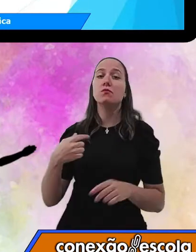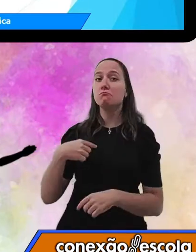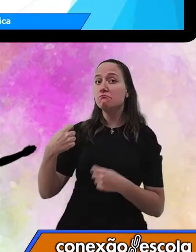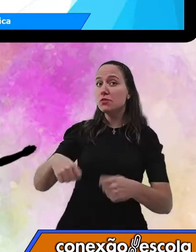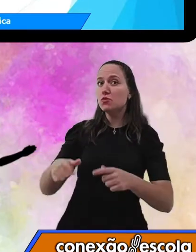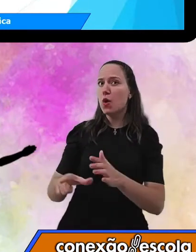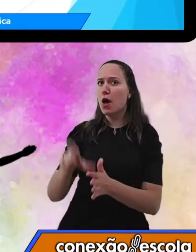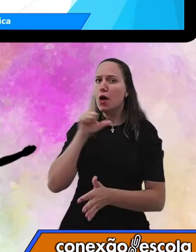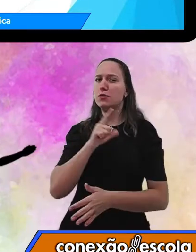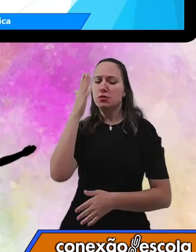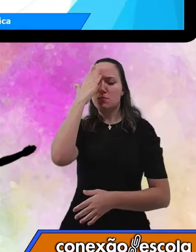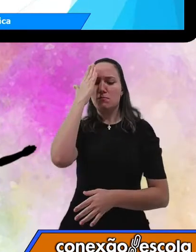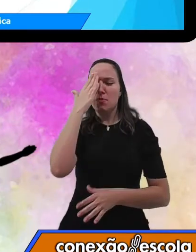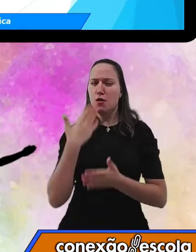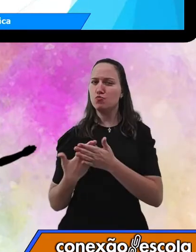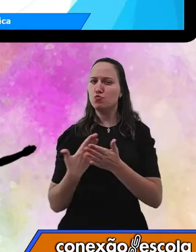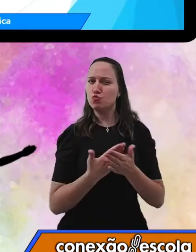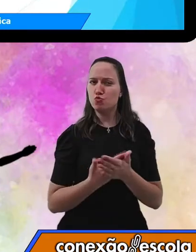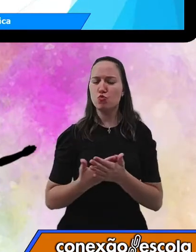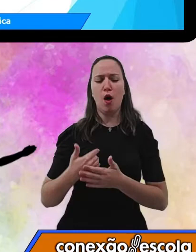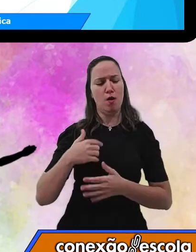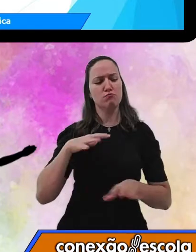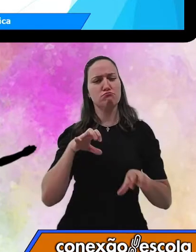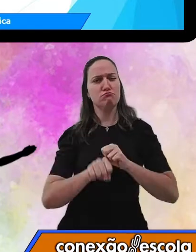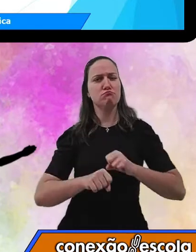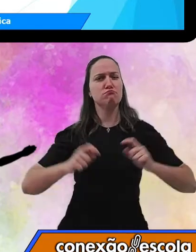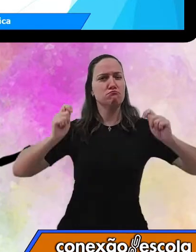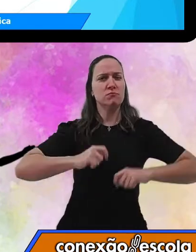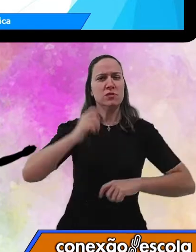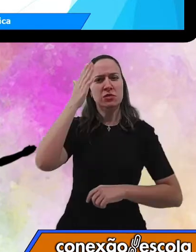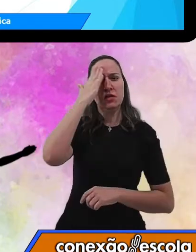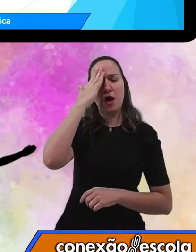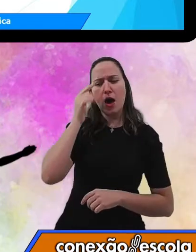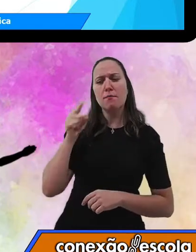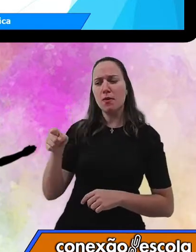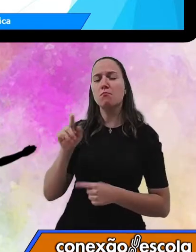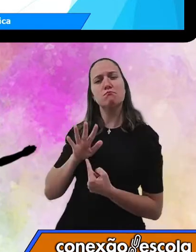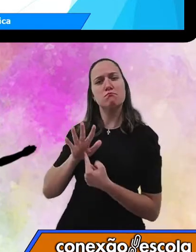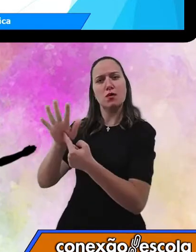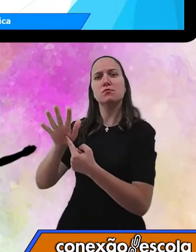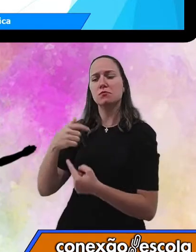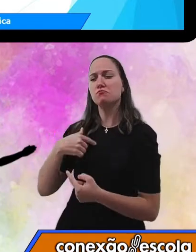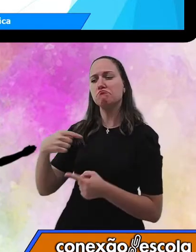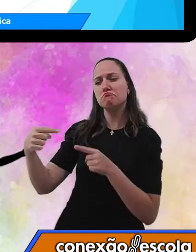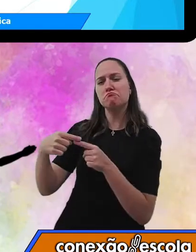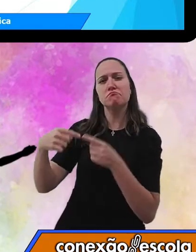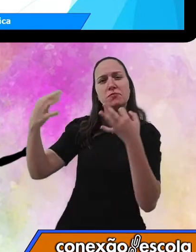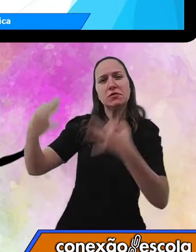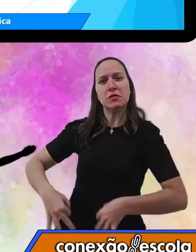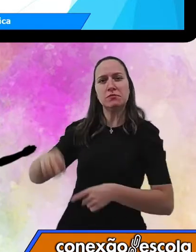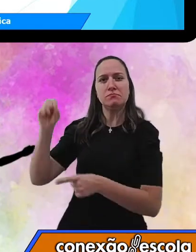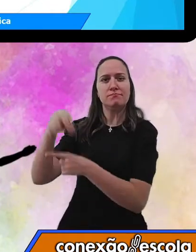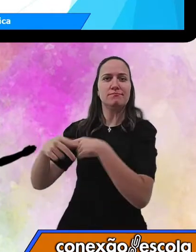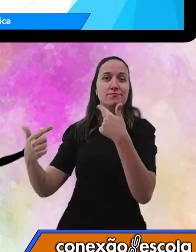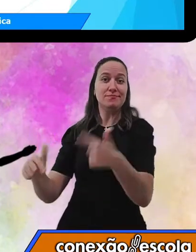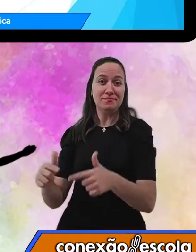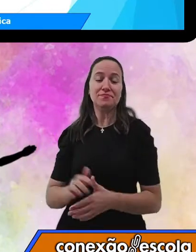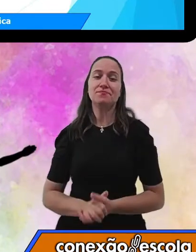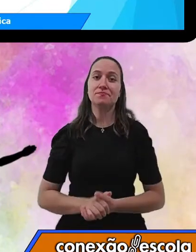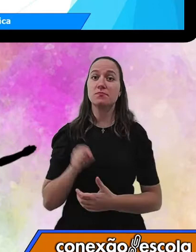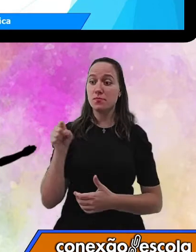especialista, capacitado naquela função que eles precisam. E a divisão do trabalho possui